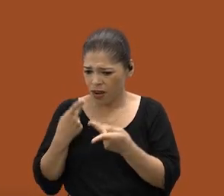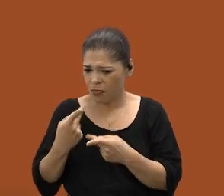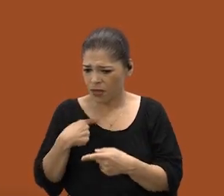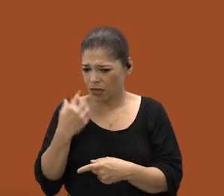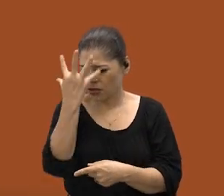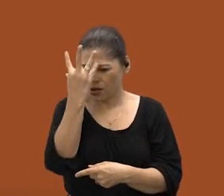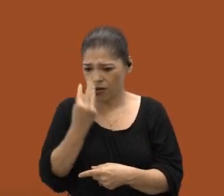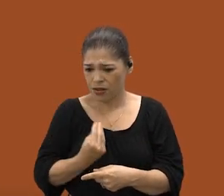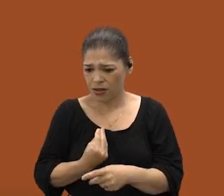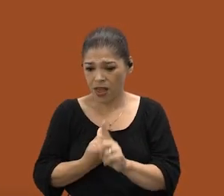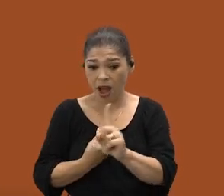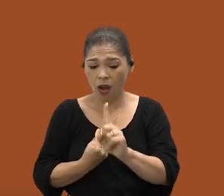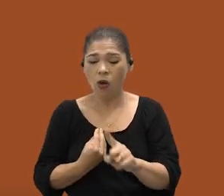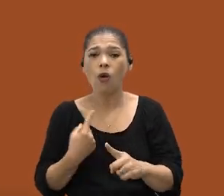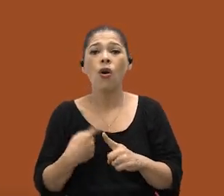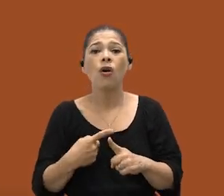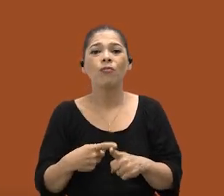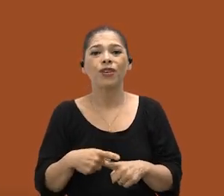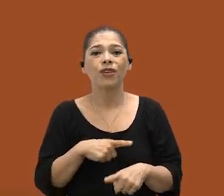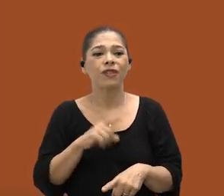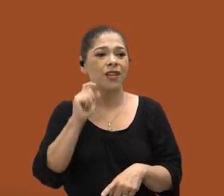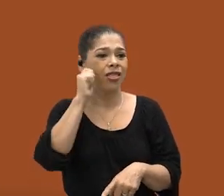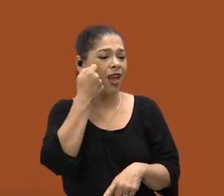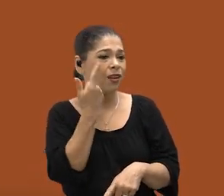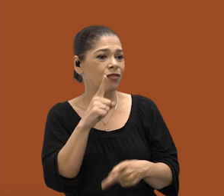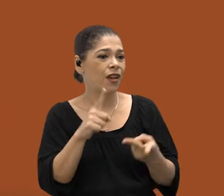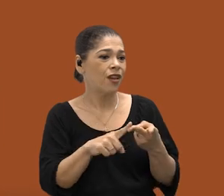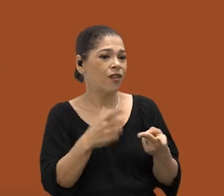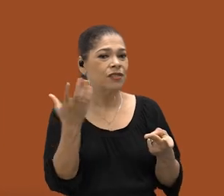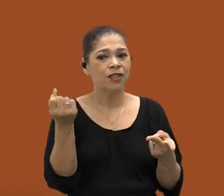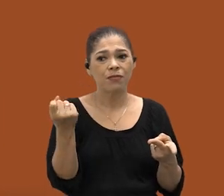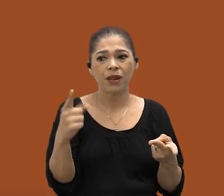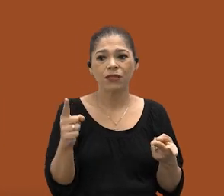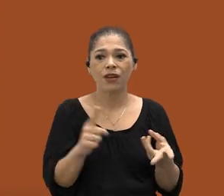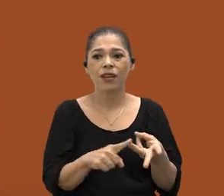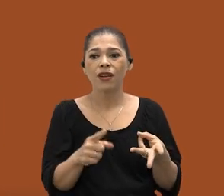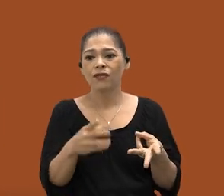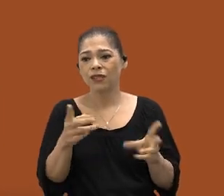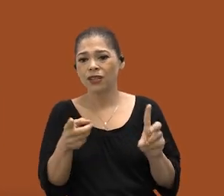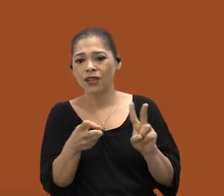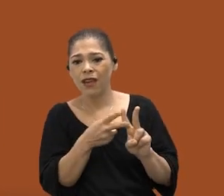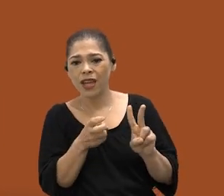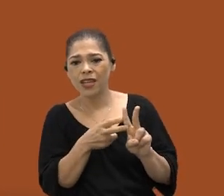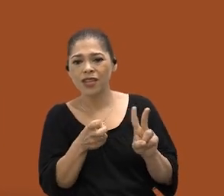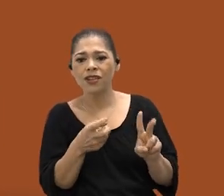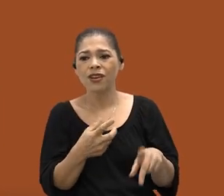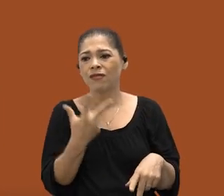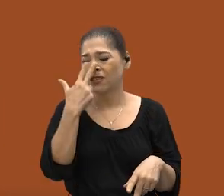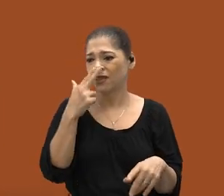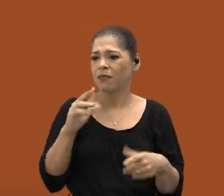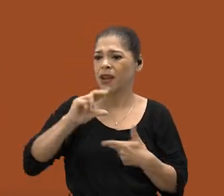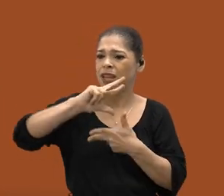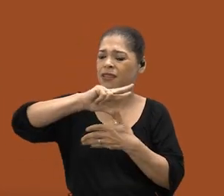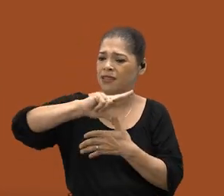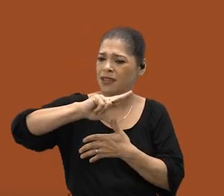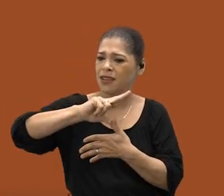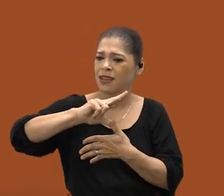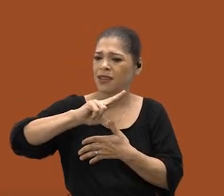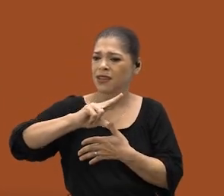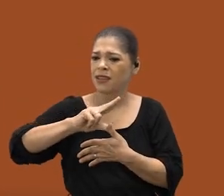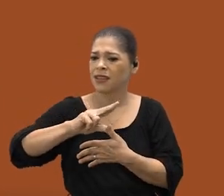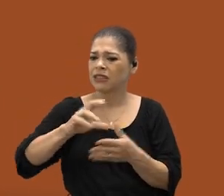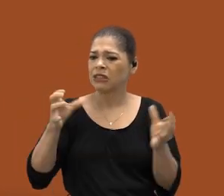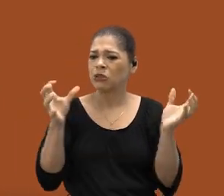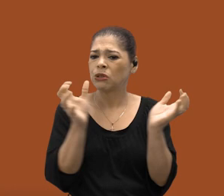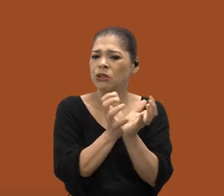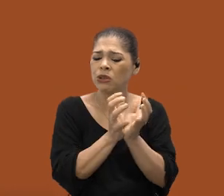os remédios não porque você não é negro você não é branco você não é índio Você não tem cara de Latino você não teria